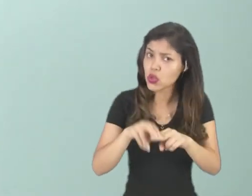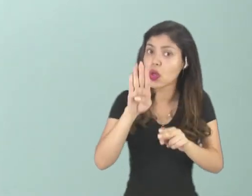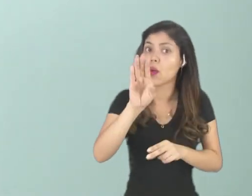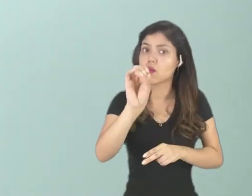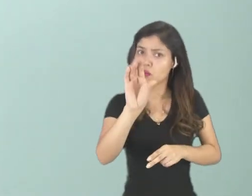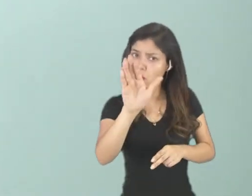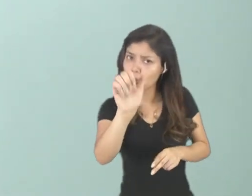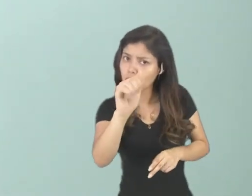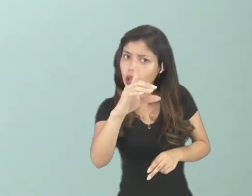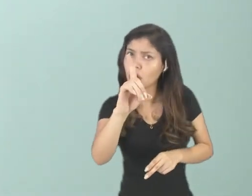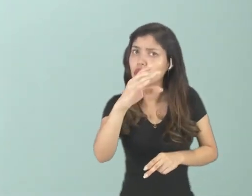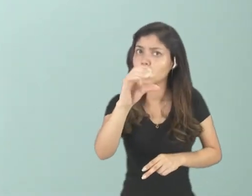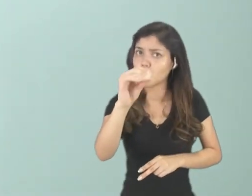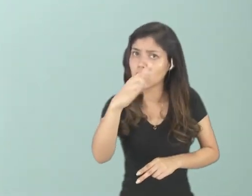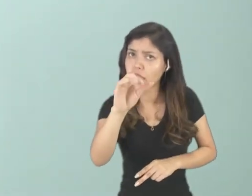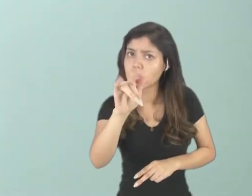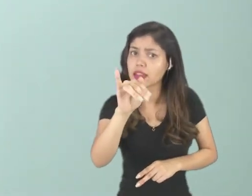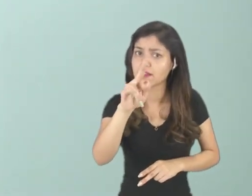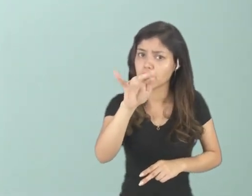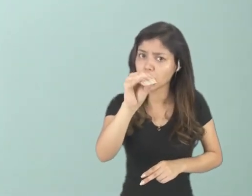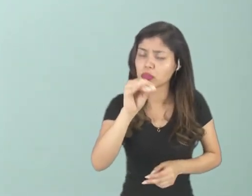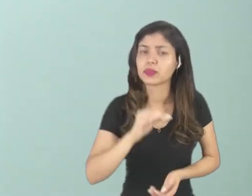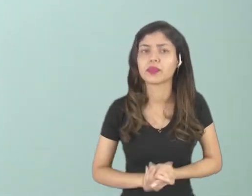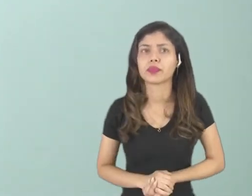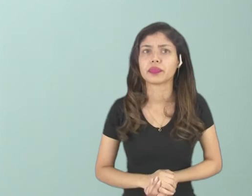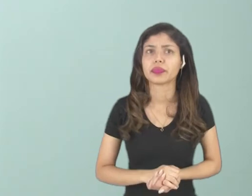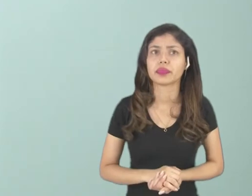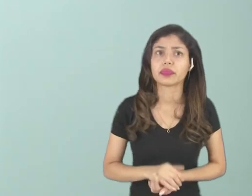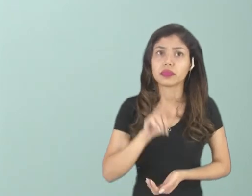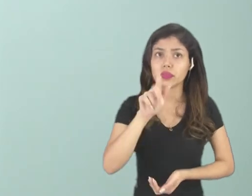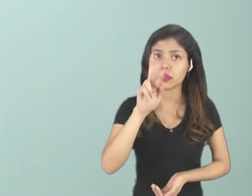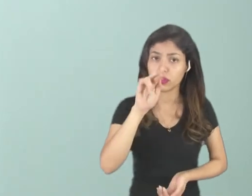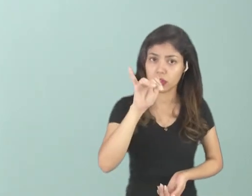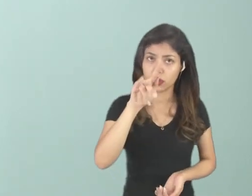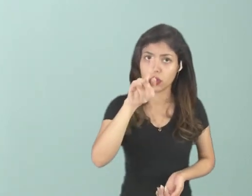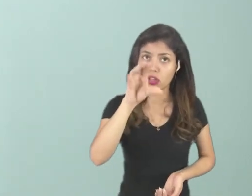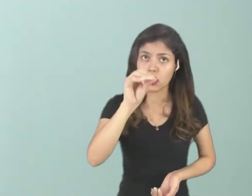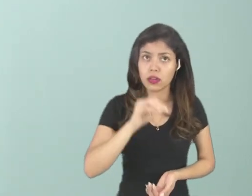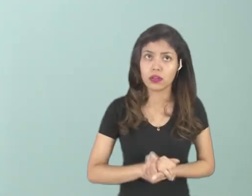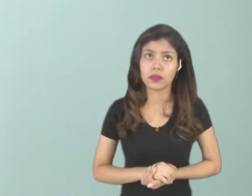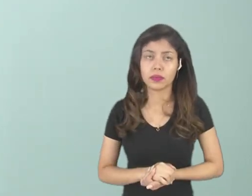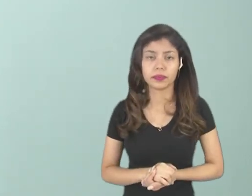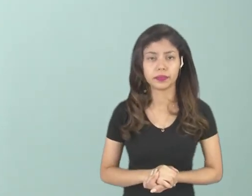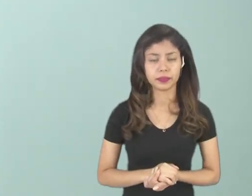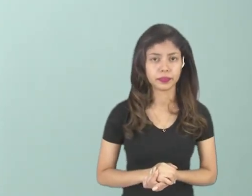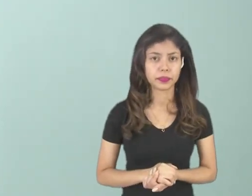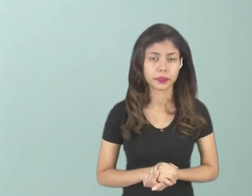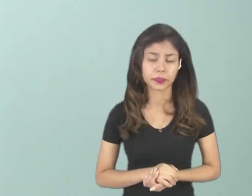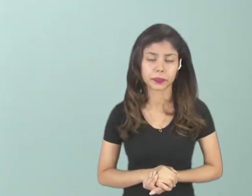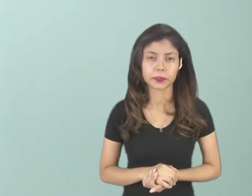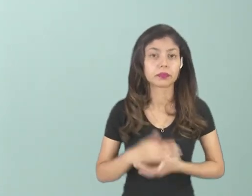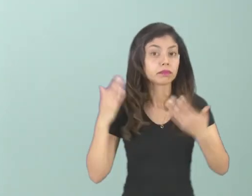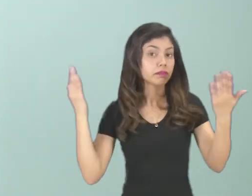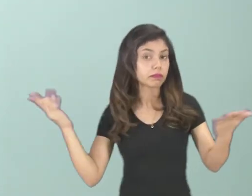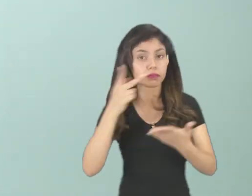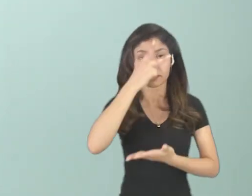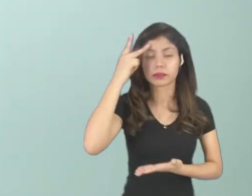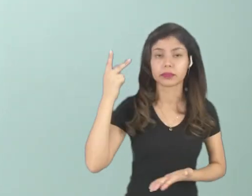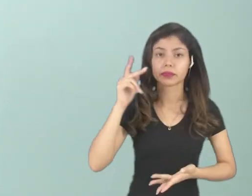tá bom? Não se esqueçam. Gregório de Matos, Boca do Inferno, tá? Então,